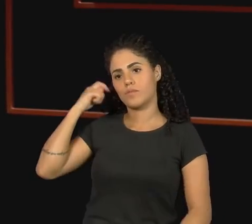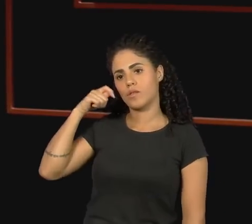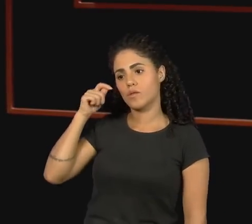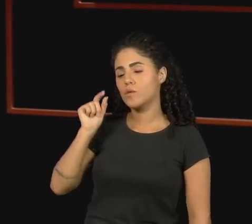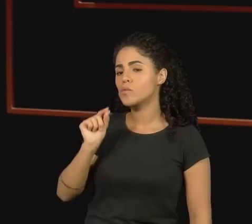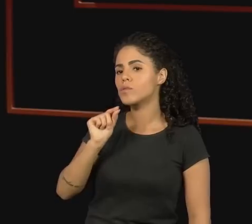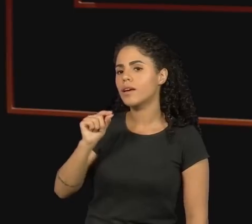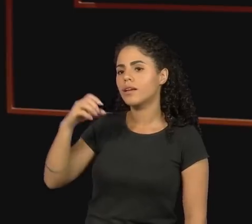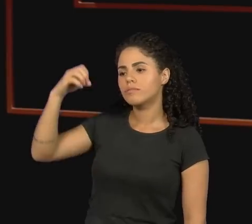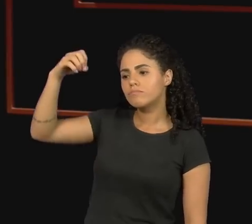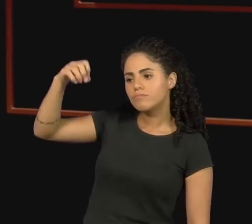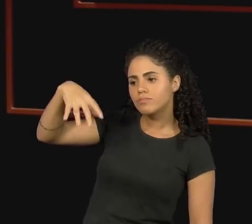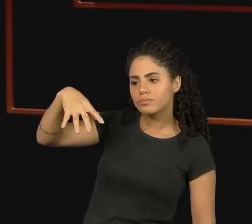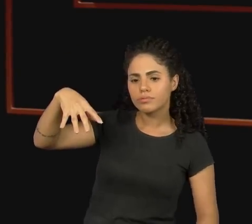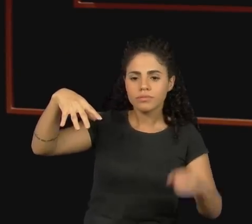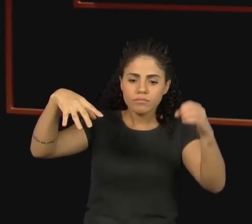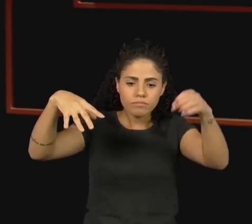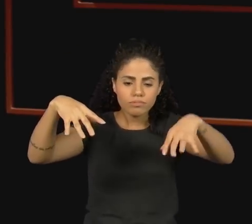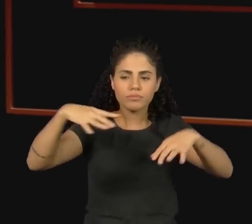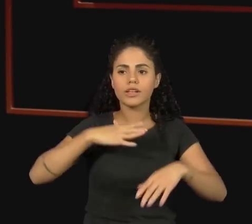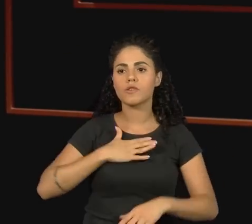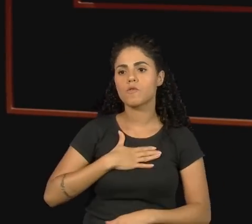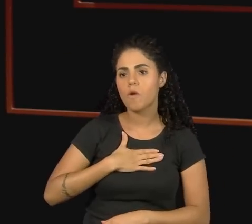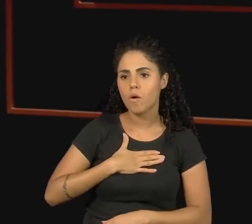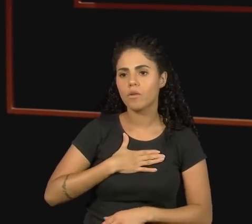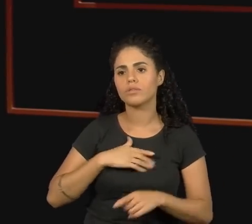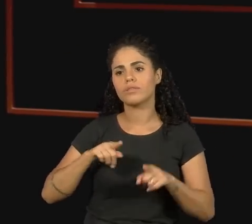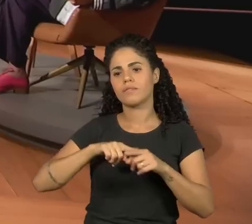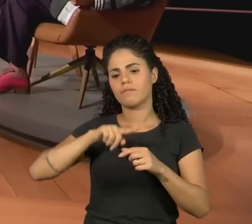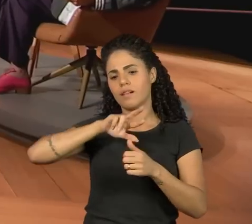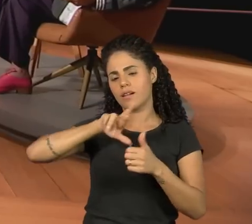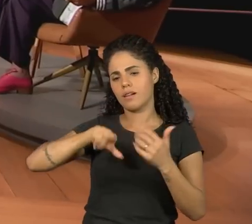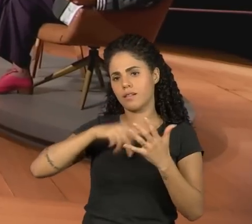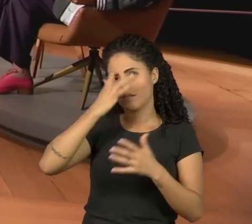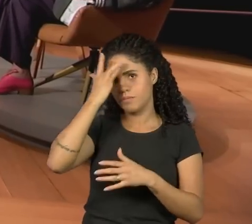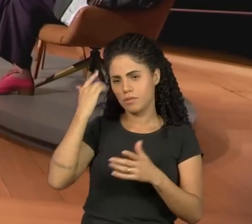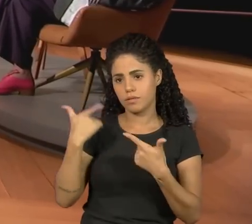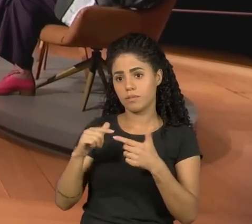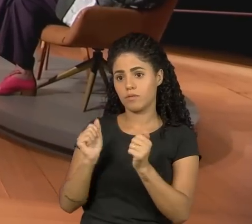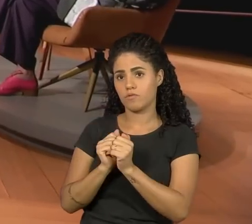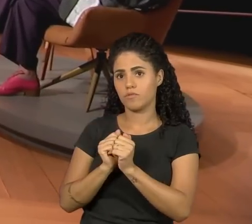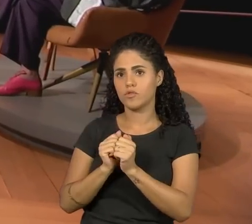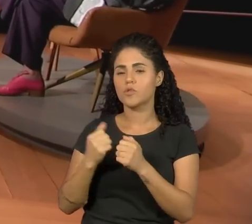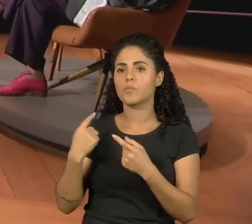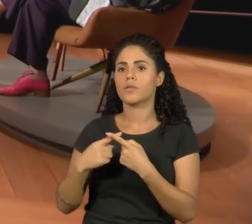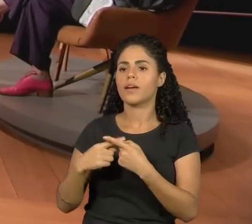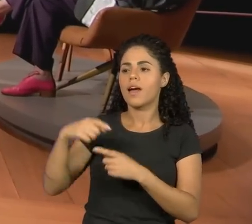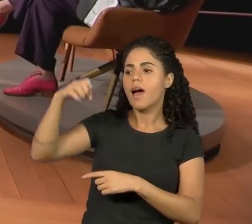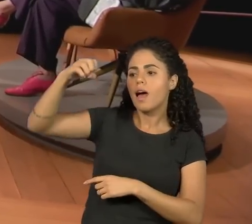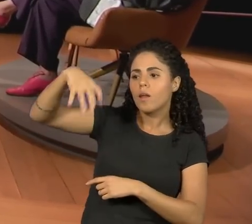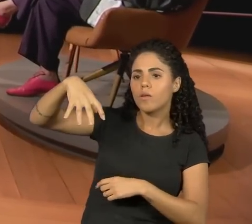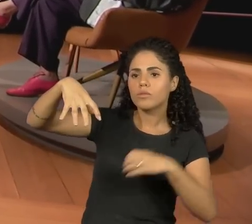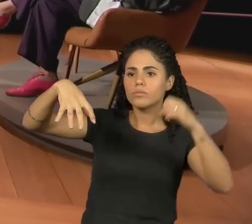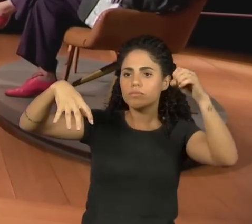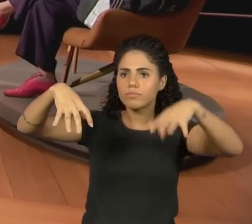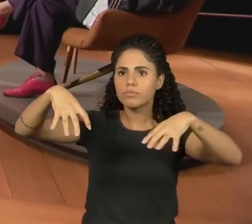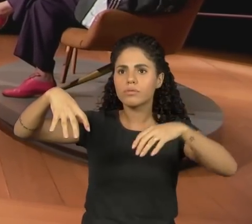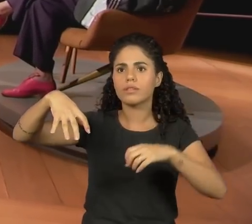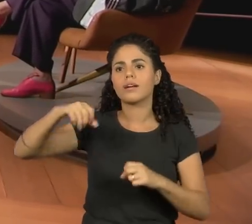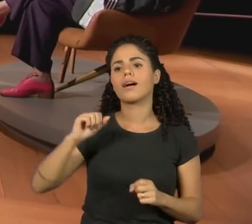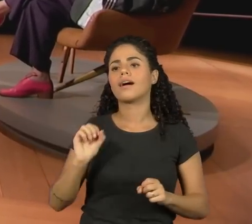essa luz, que eu admiro muito o trabalho do Pivetti, do César Pivetti, ele está comigo já há um tempo, essa luz que vai de encontro